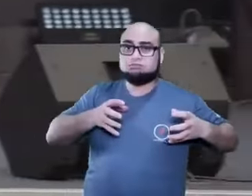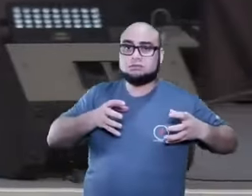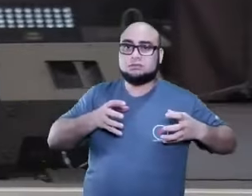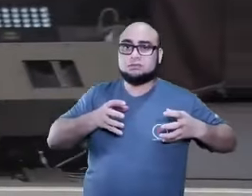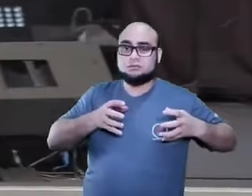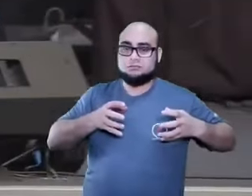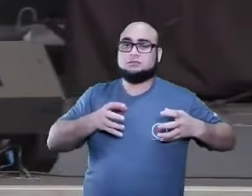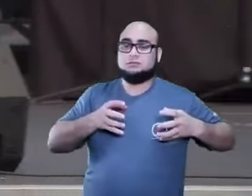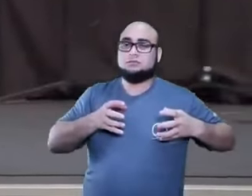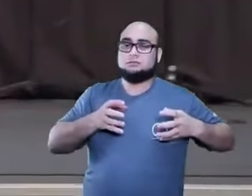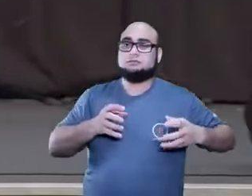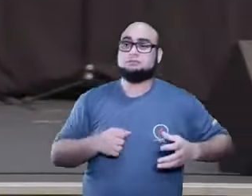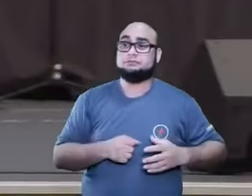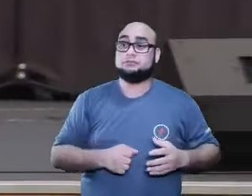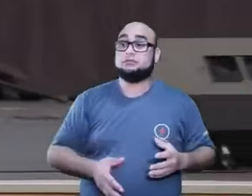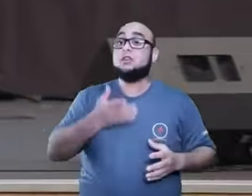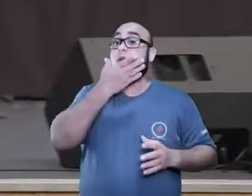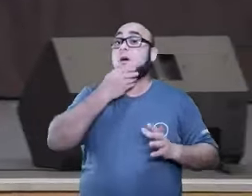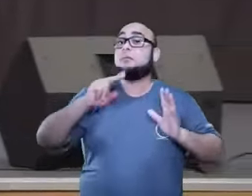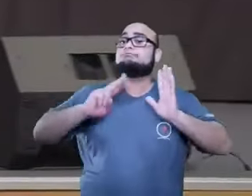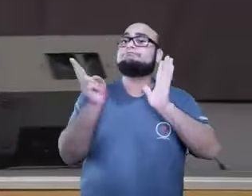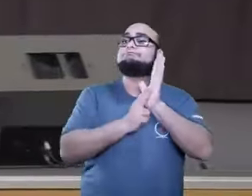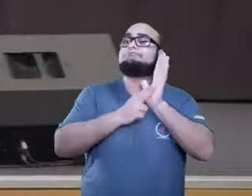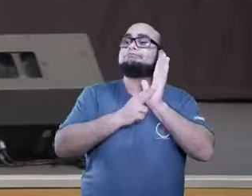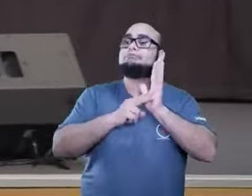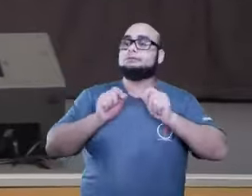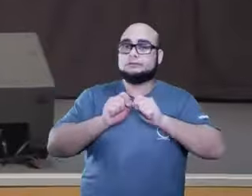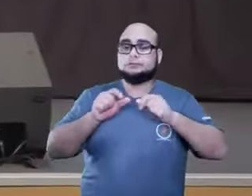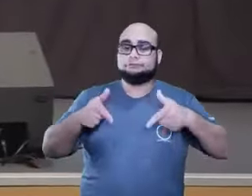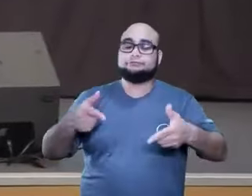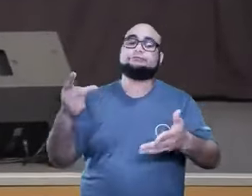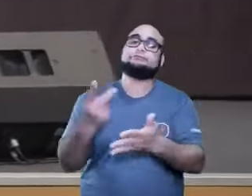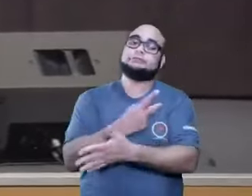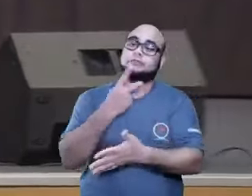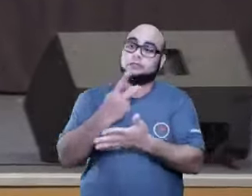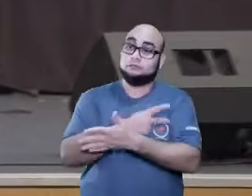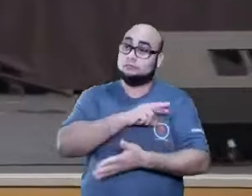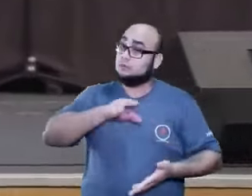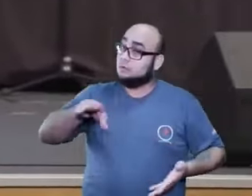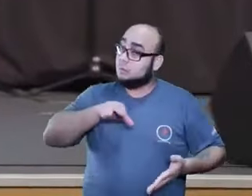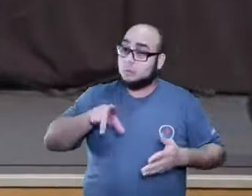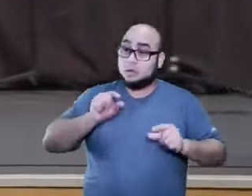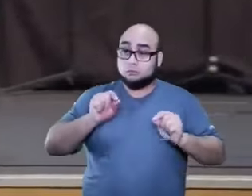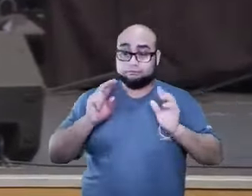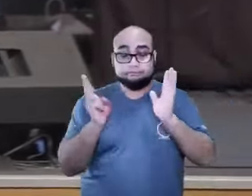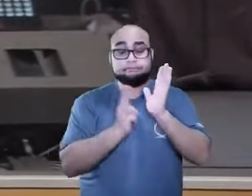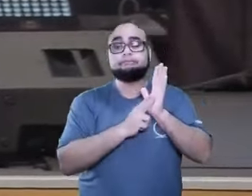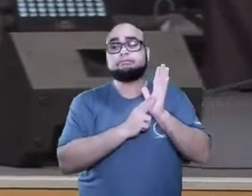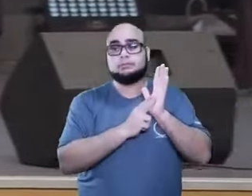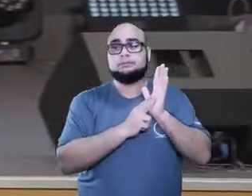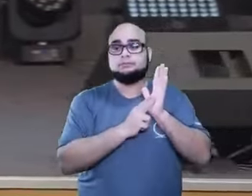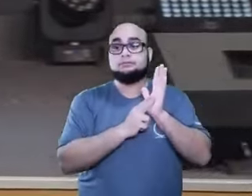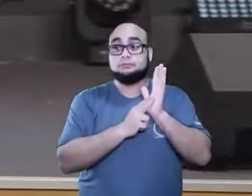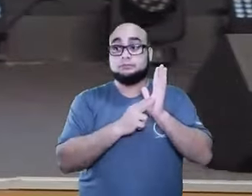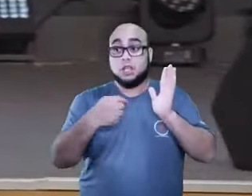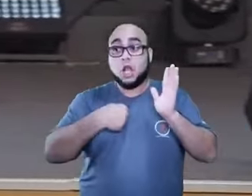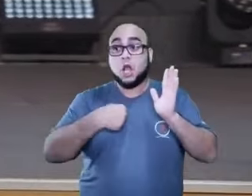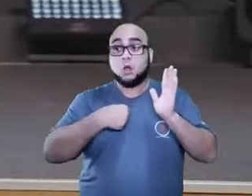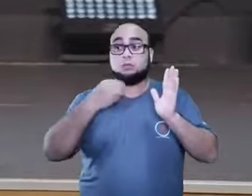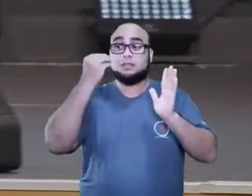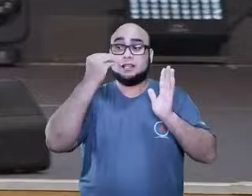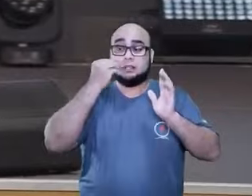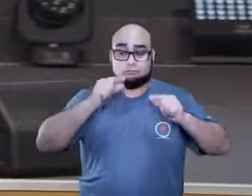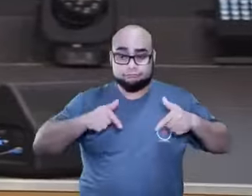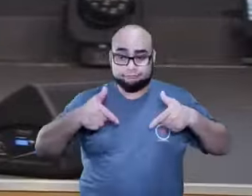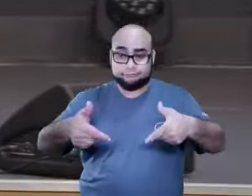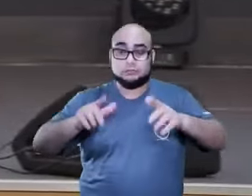que ele reconhece que está fazendo alguma coisa errada? Não, mas é o reconhecimento de alguém que está lutando para fazer o seu